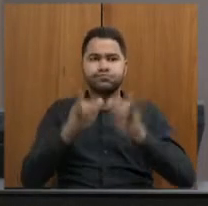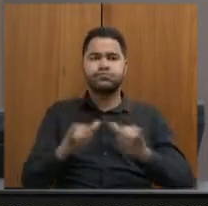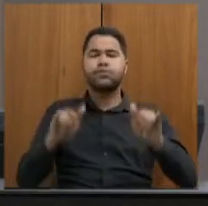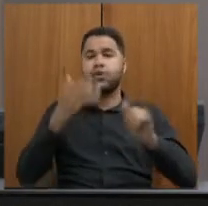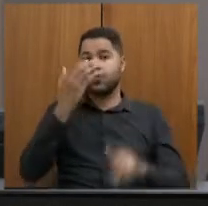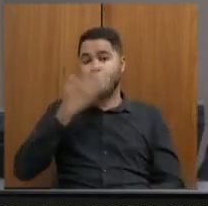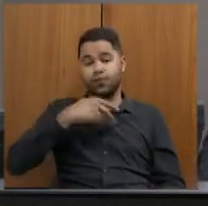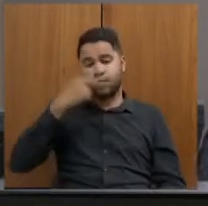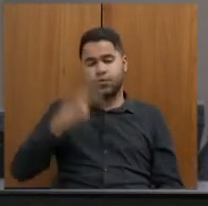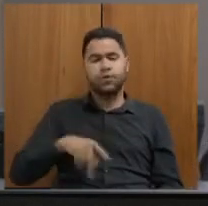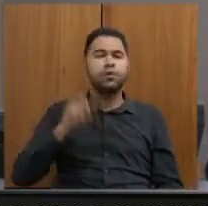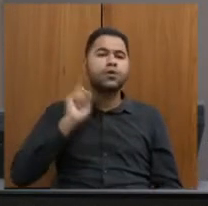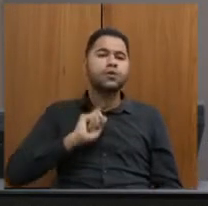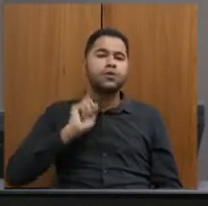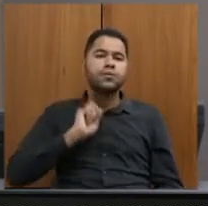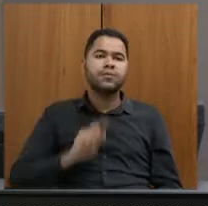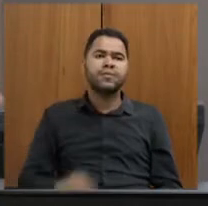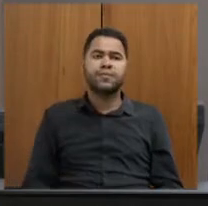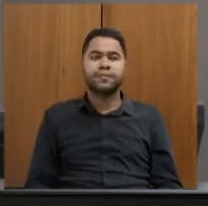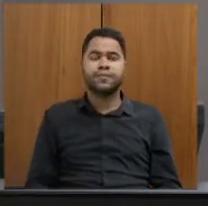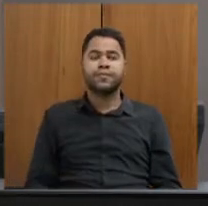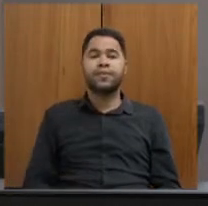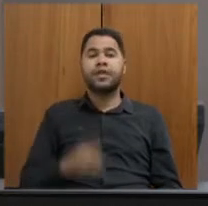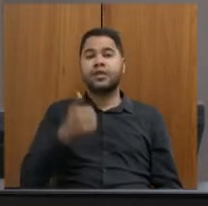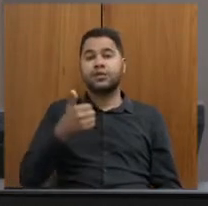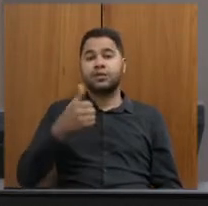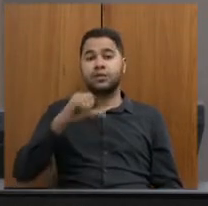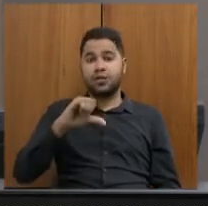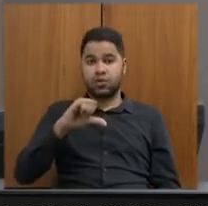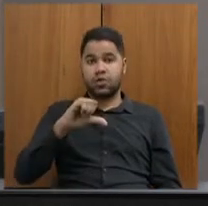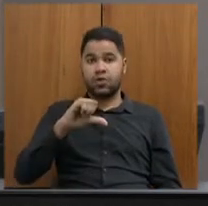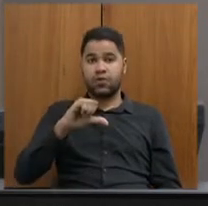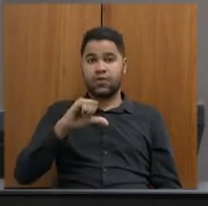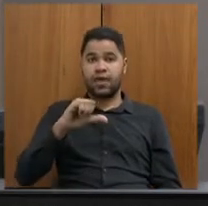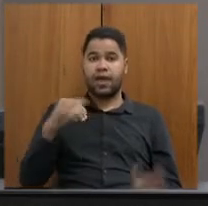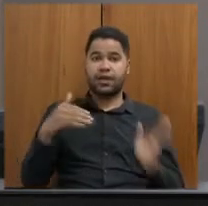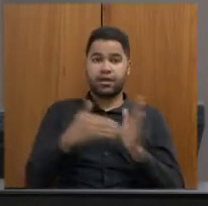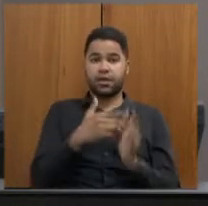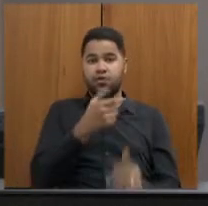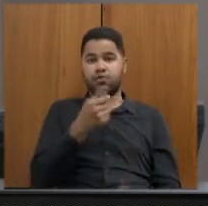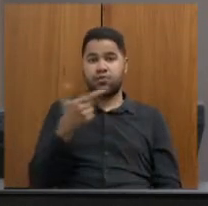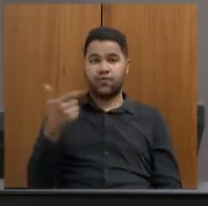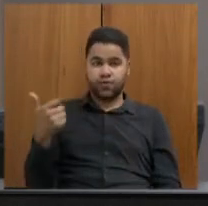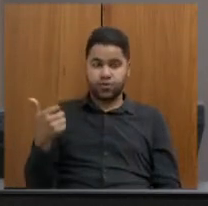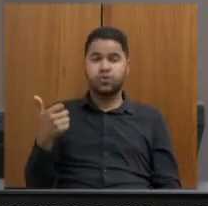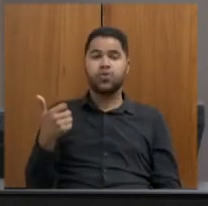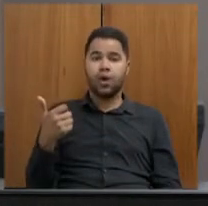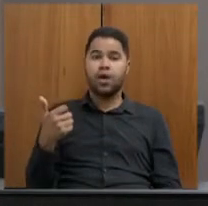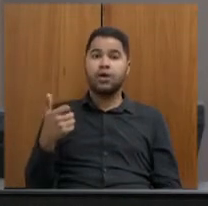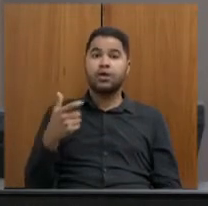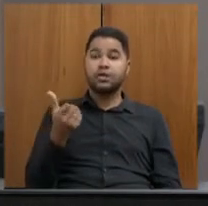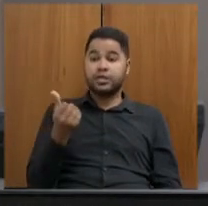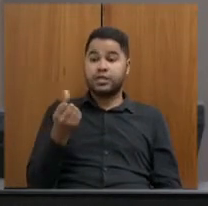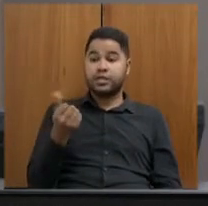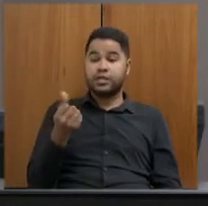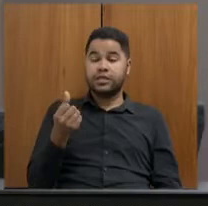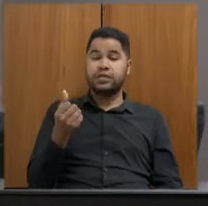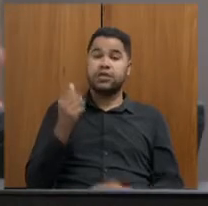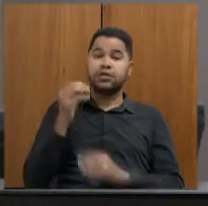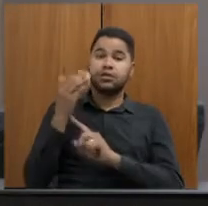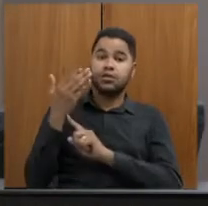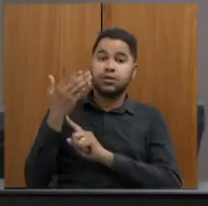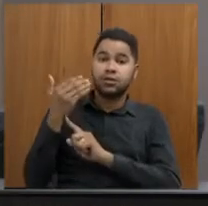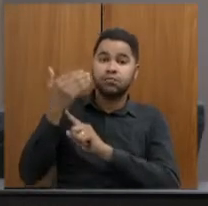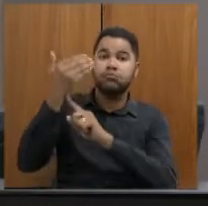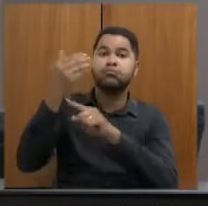essas frutas que nós temos em Minas Gerais aí de 19 à 21 é para me gerou 286 tecnologias e com